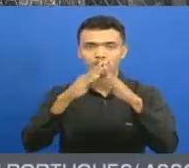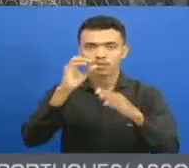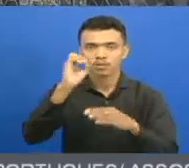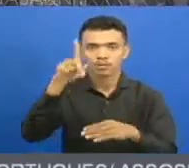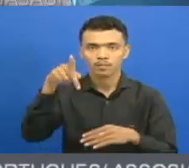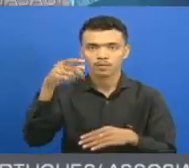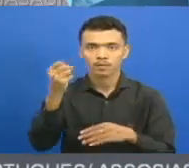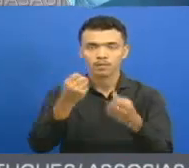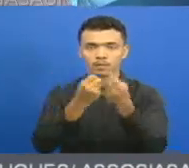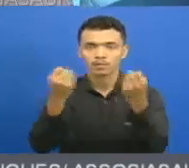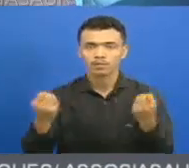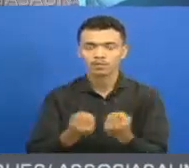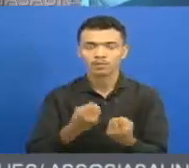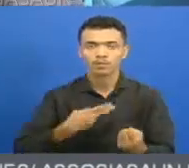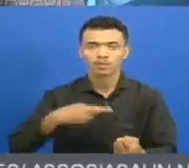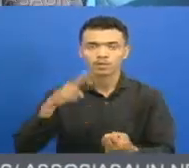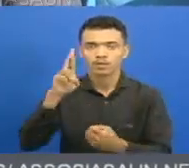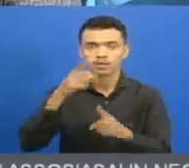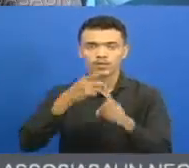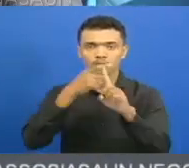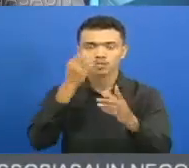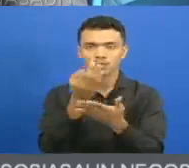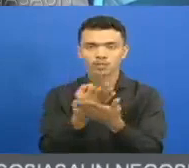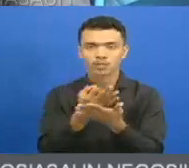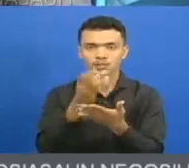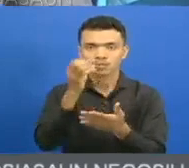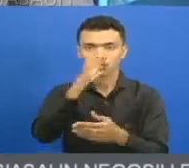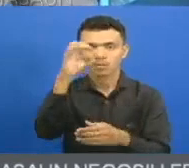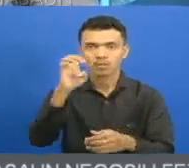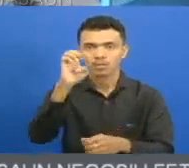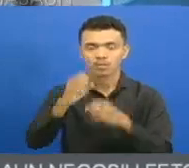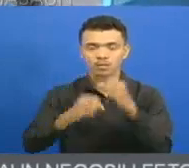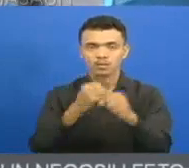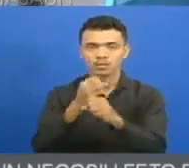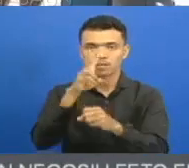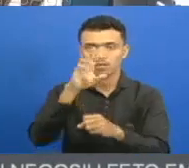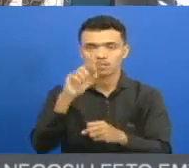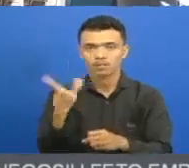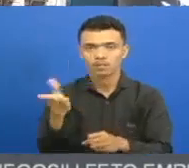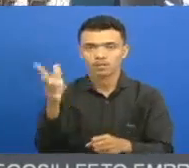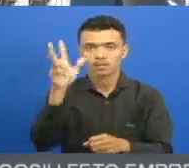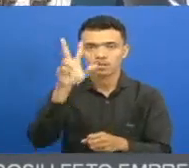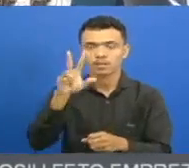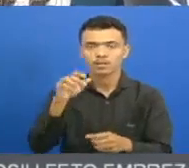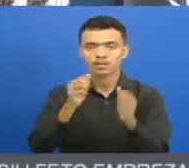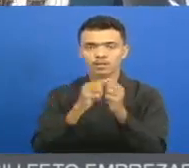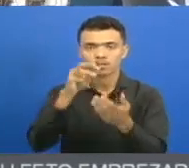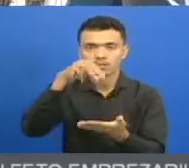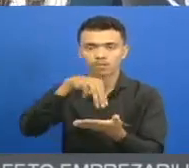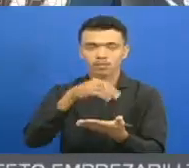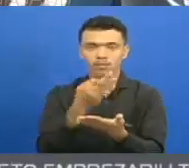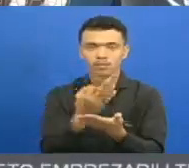a Suco Herrera, mas o orçamento zara do Estado tinha rihun rua ronolo rasin tolo, neve prevê quase rihun hatnolo